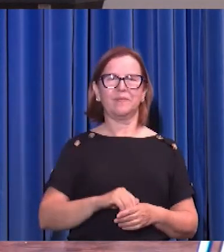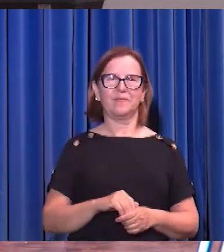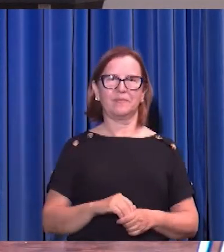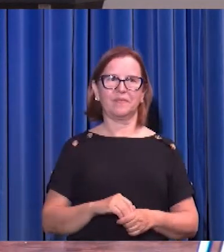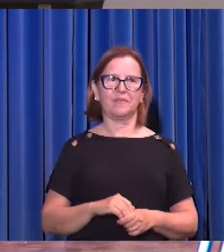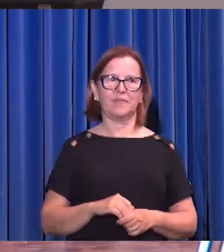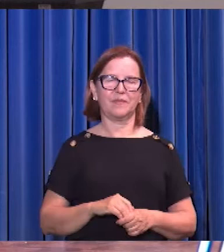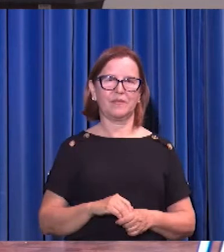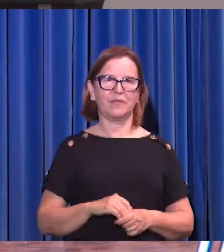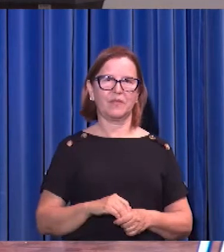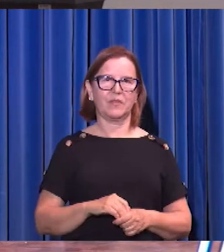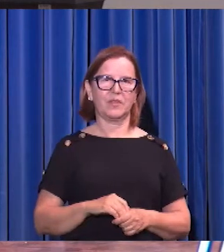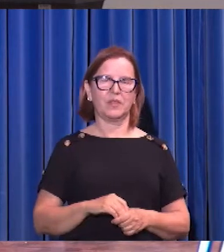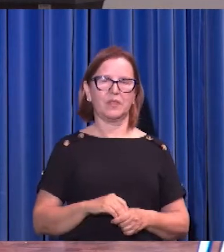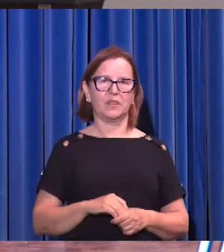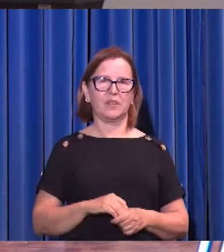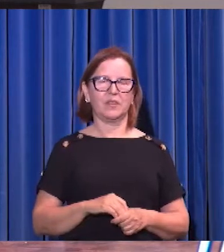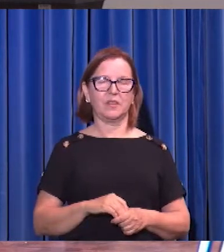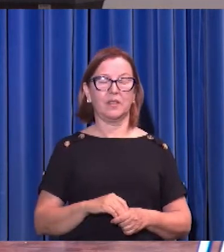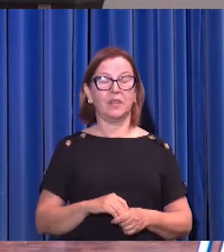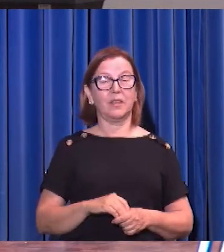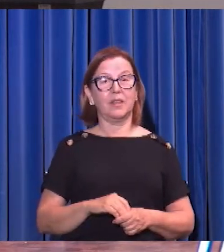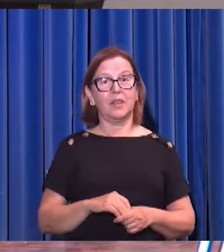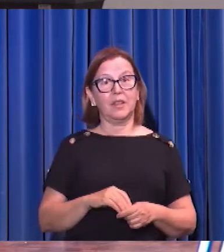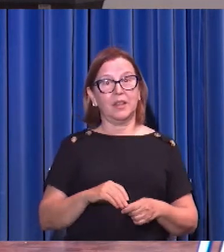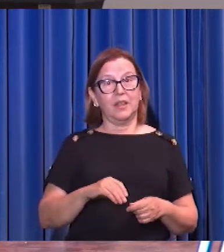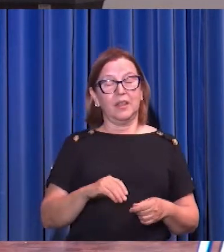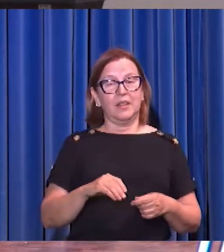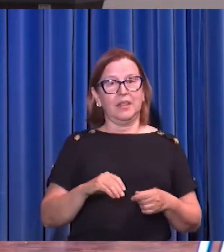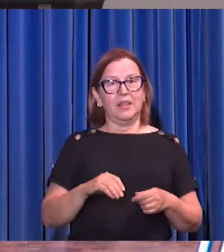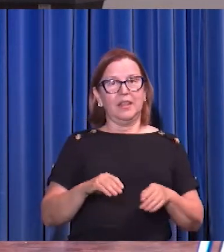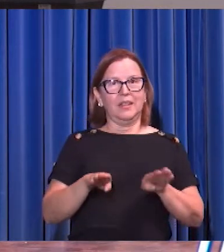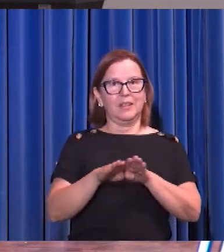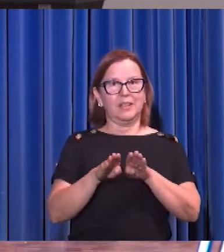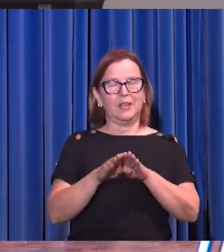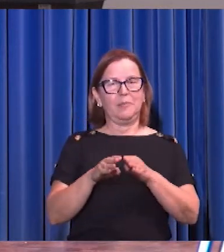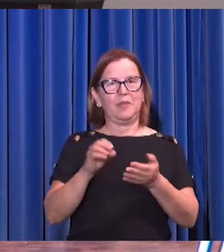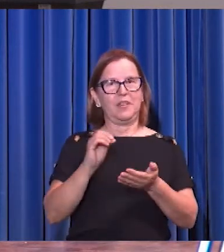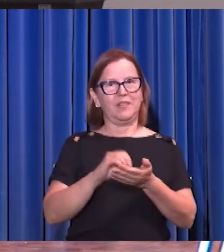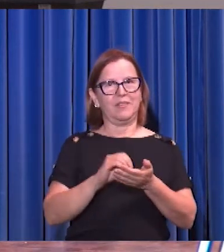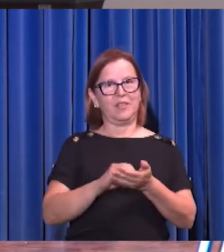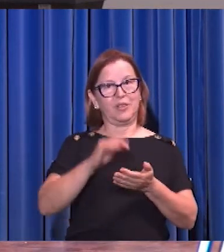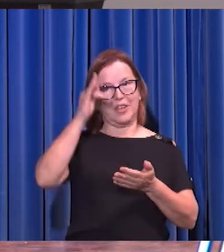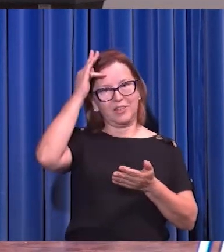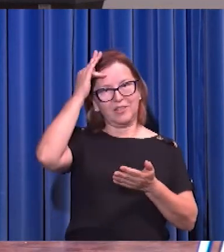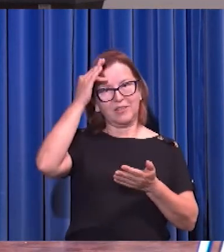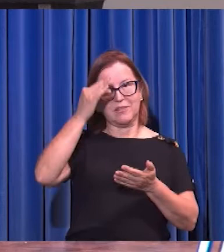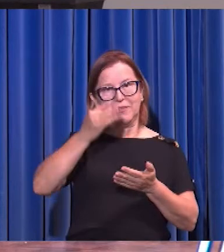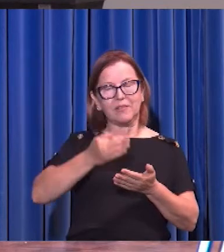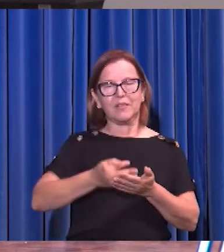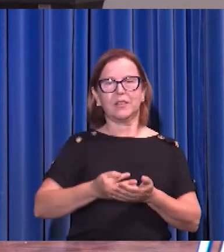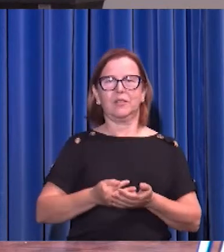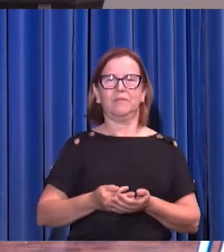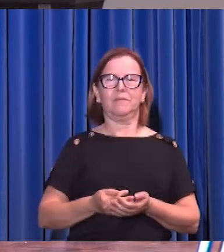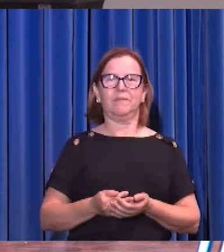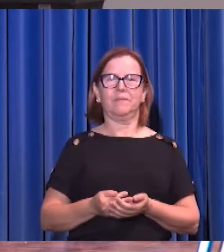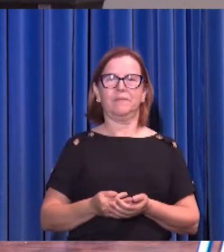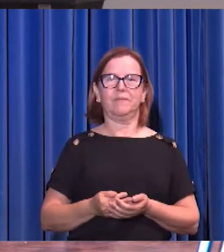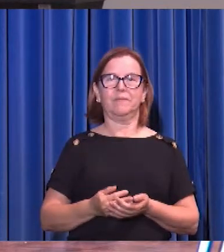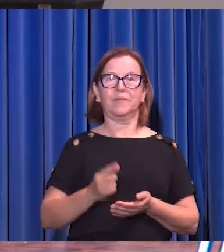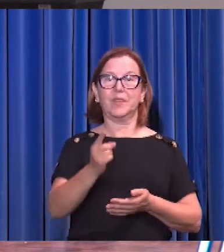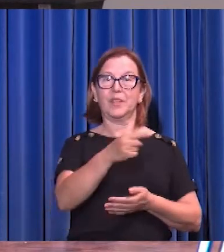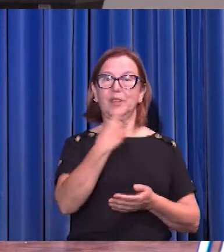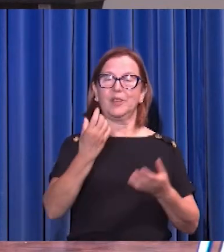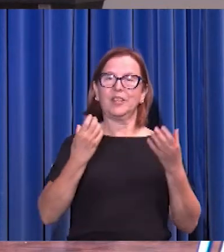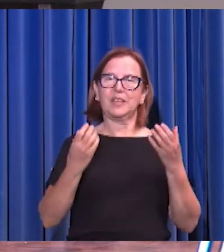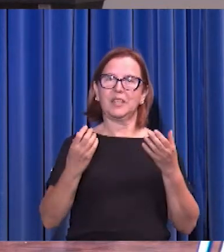E aí junta-se a isso a incredulidade, o ceticismo. E nós queremos muitas